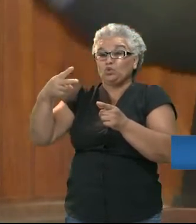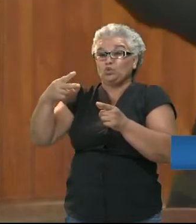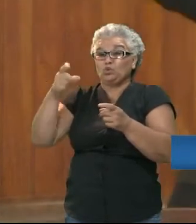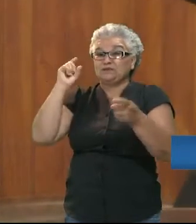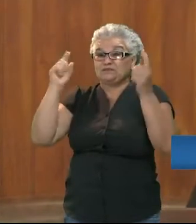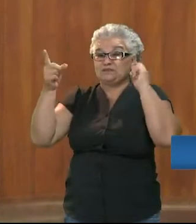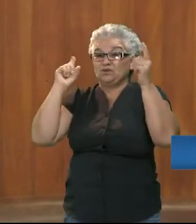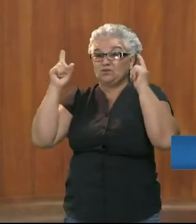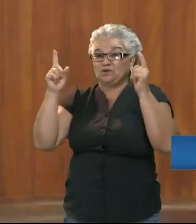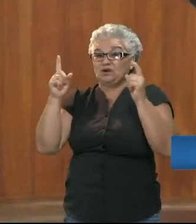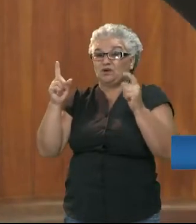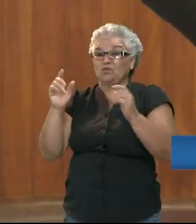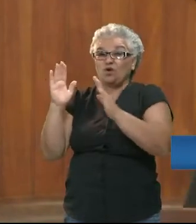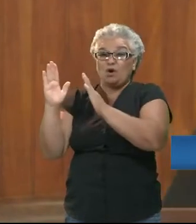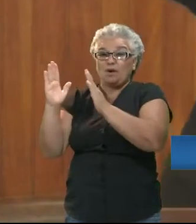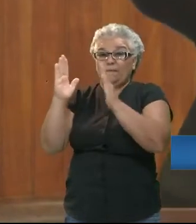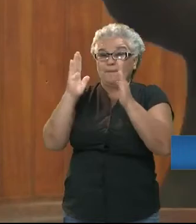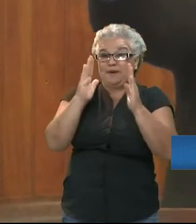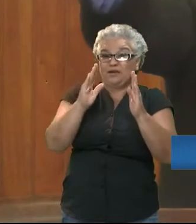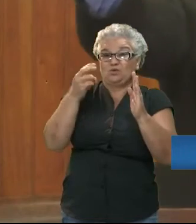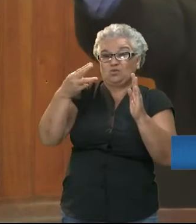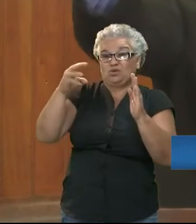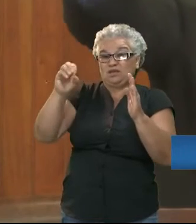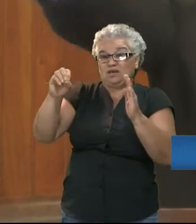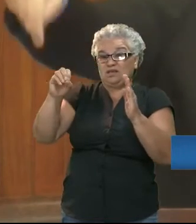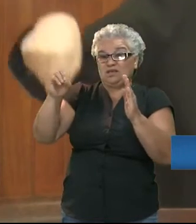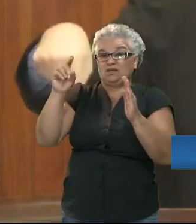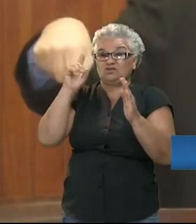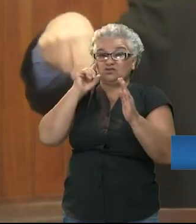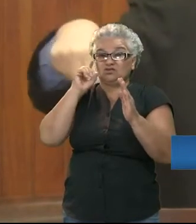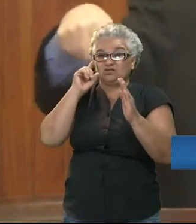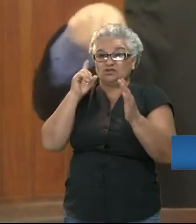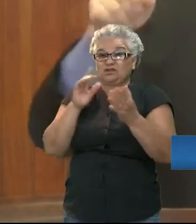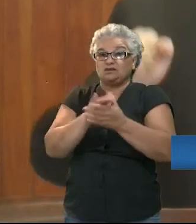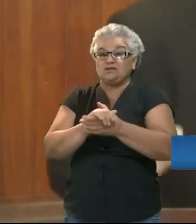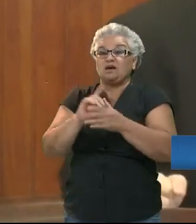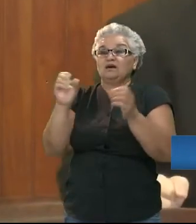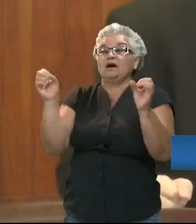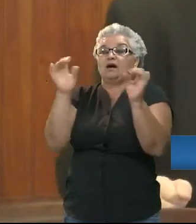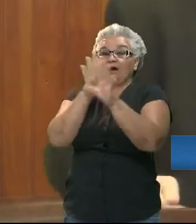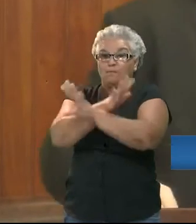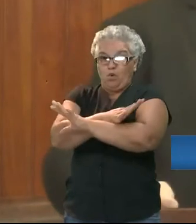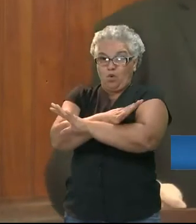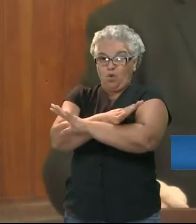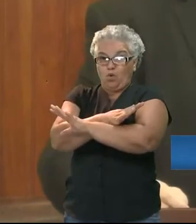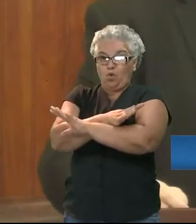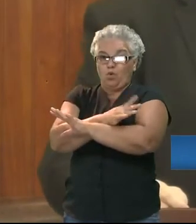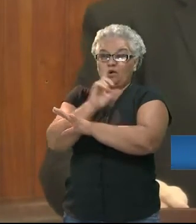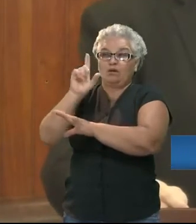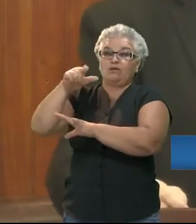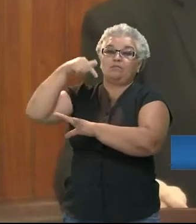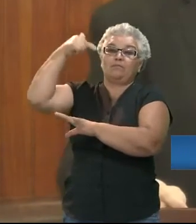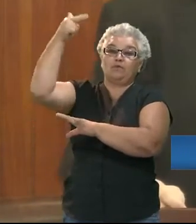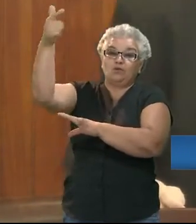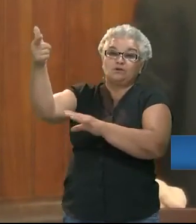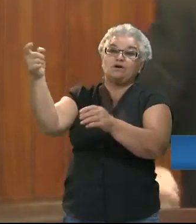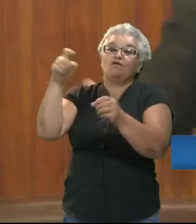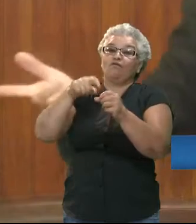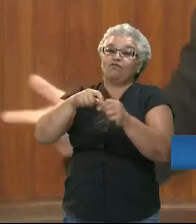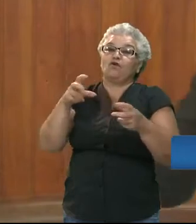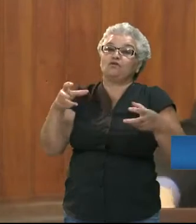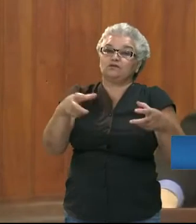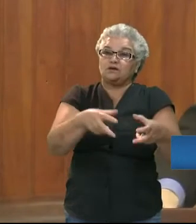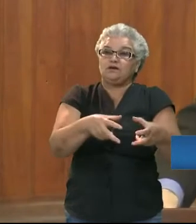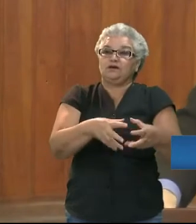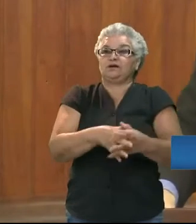só depois de combinar com a sociedade, o projeto vai vir aqui para a gente votar ou não. E ainda assim, no final, nós seremos